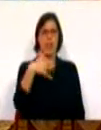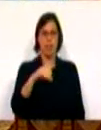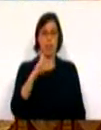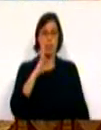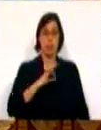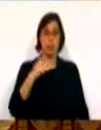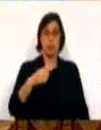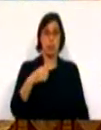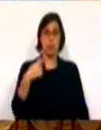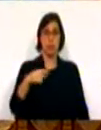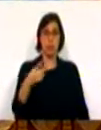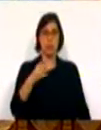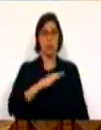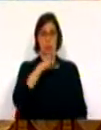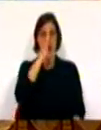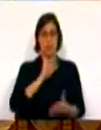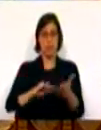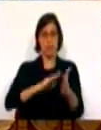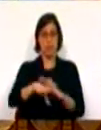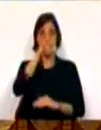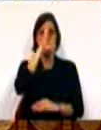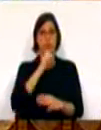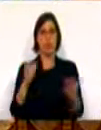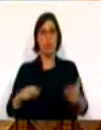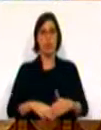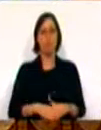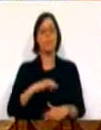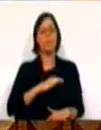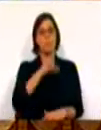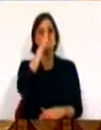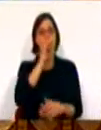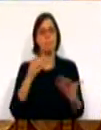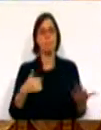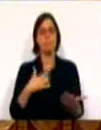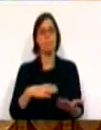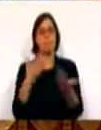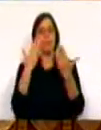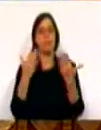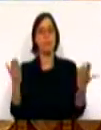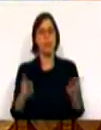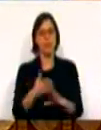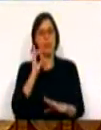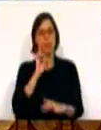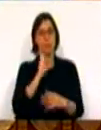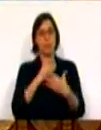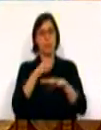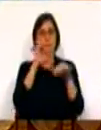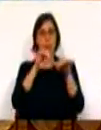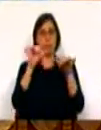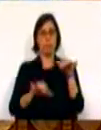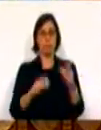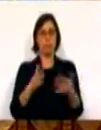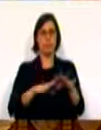Senhoras Presidentes, Sr. Ministro, Sr. Secretário de Estado, Sr. Ministro, quero felicitá-lo pela importante intervenção que vai ser